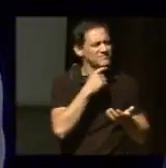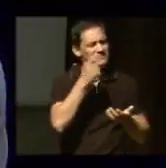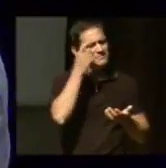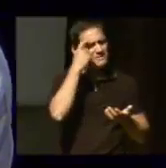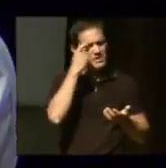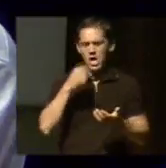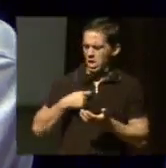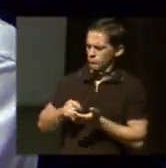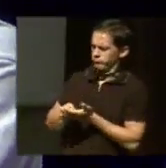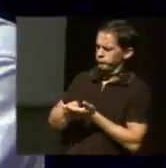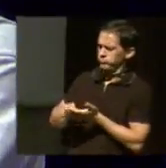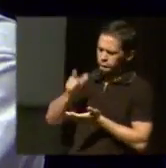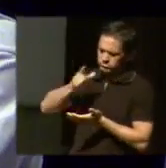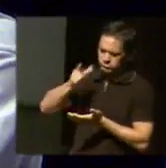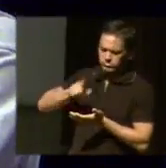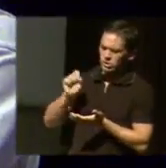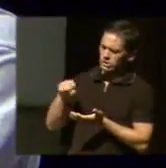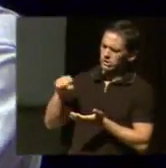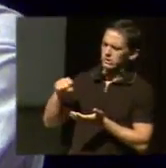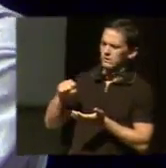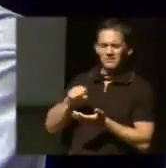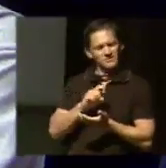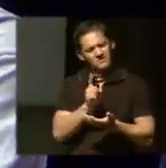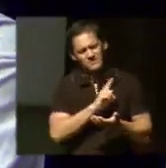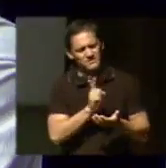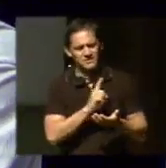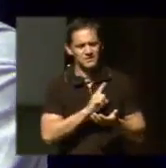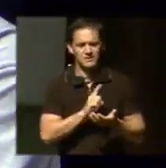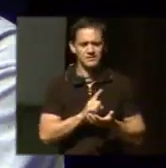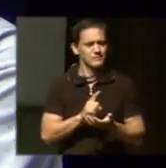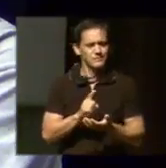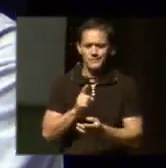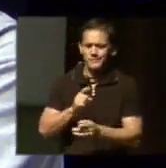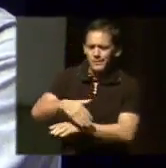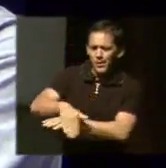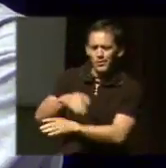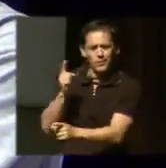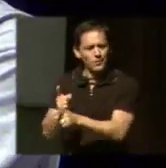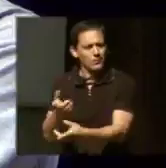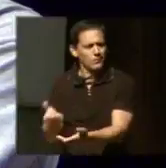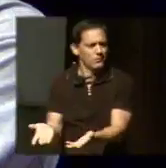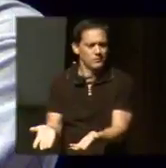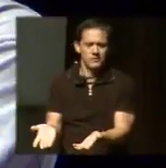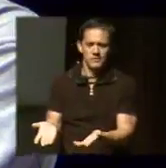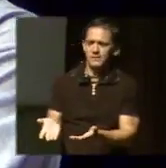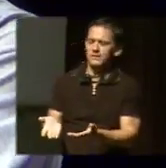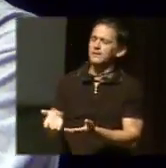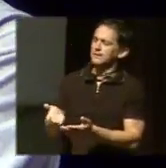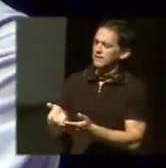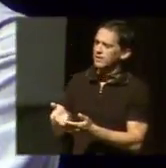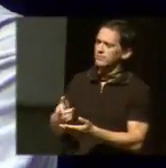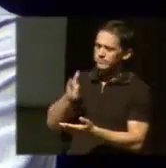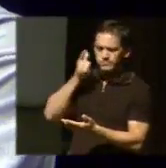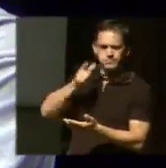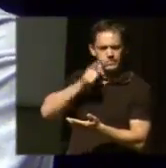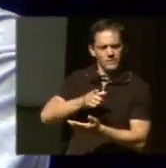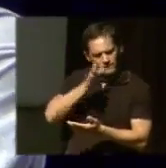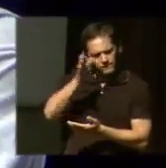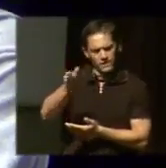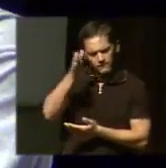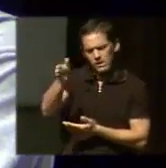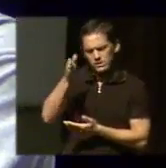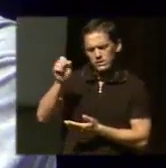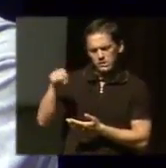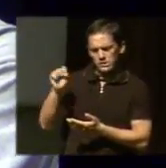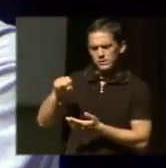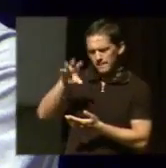eu que raspei. Daí ele: não, eu vi, o senhor achou na rua. Ele: ah, você nunca está presente, não sei o quê, a gente vai para essa capital de Lincoln, Nebraska, agora pegar o